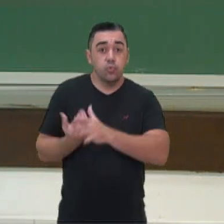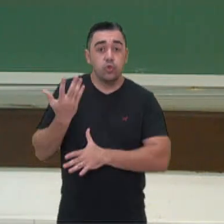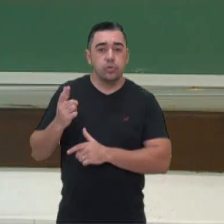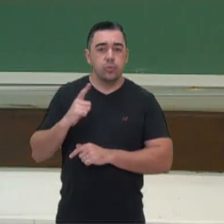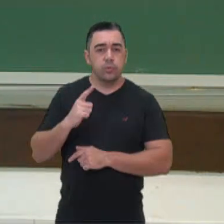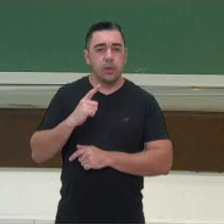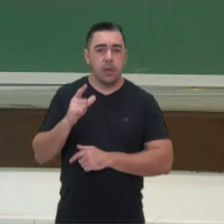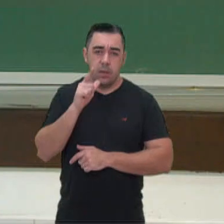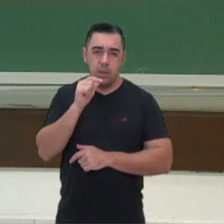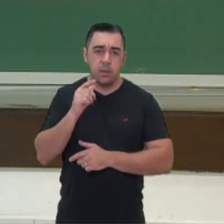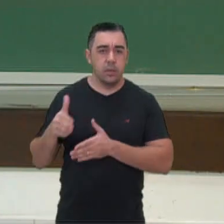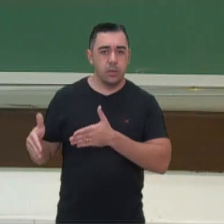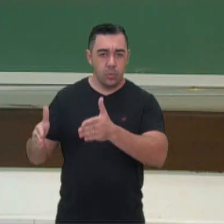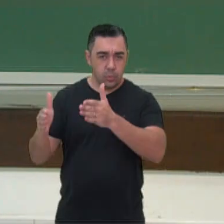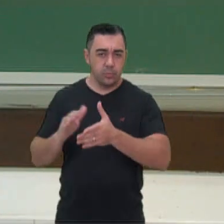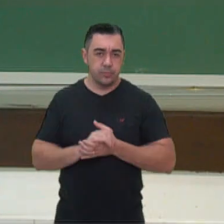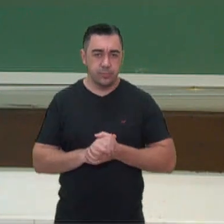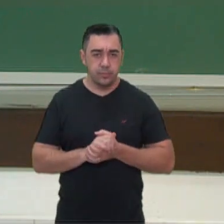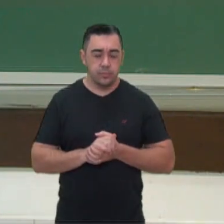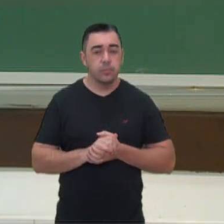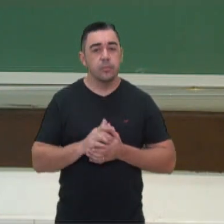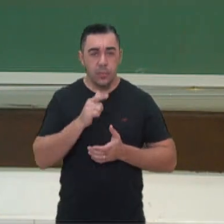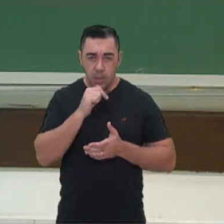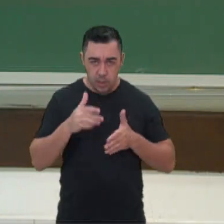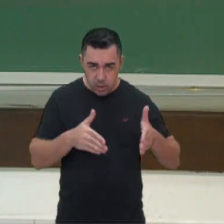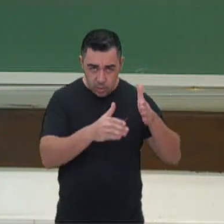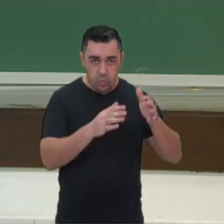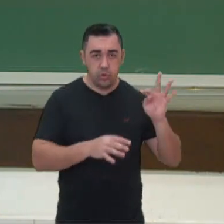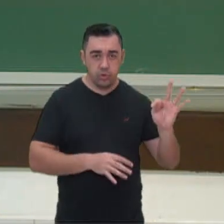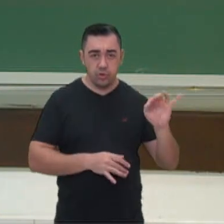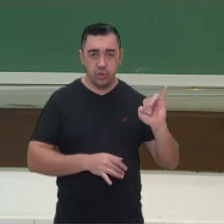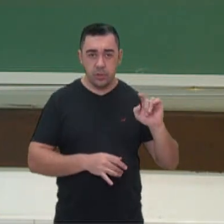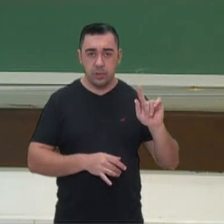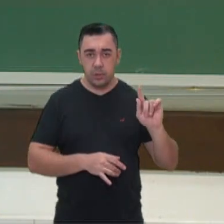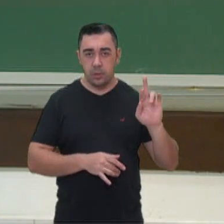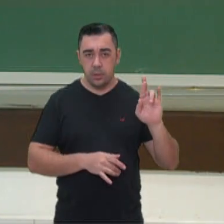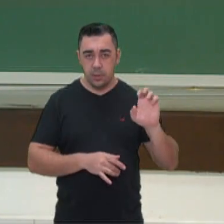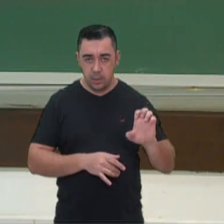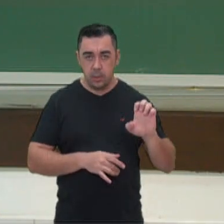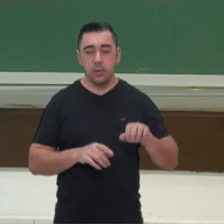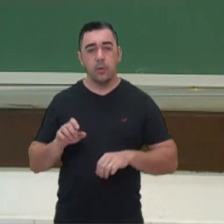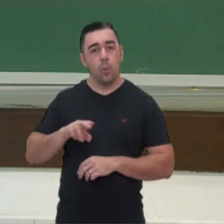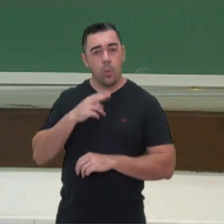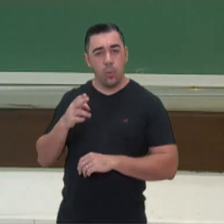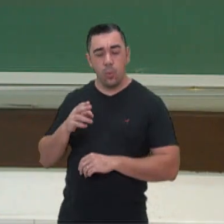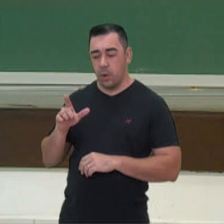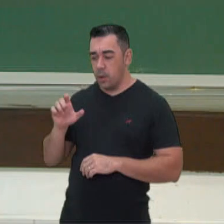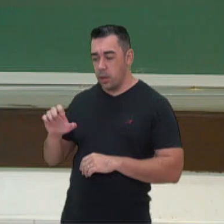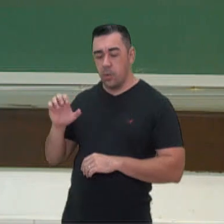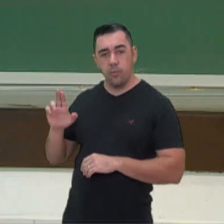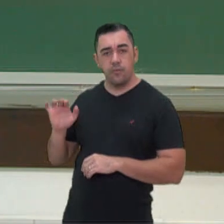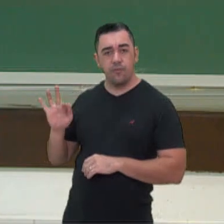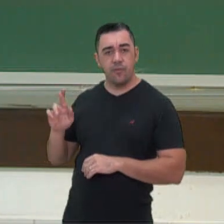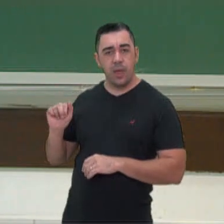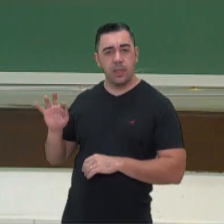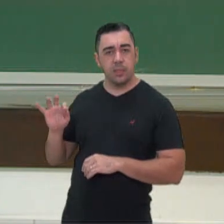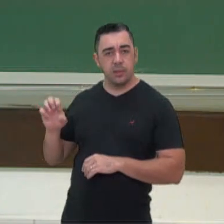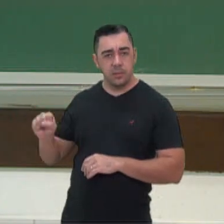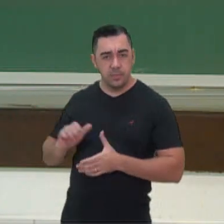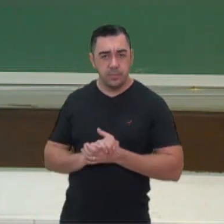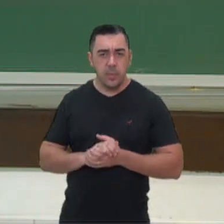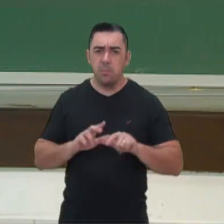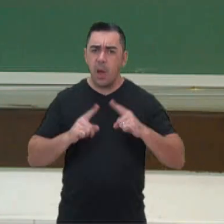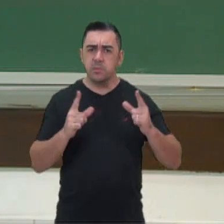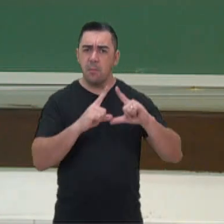surgido nas margens de rios. Tigre e Eufrates é um exemplo da antiguidade. Ah, mas Brasília não tinha um